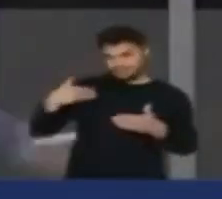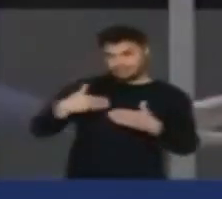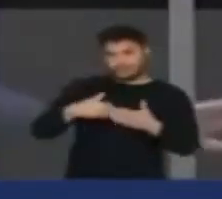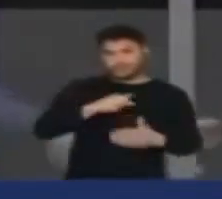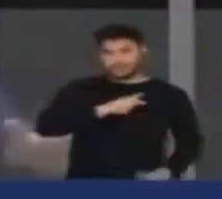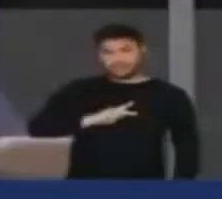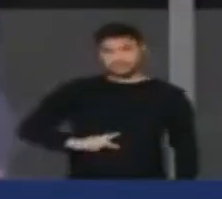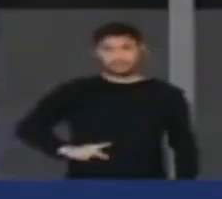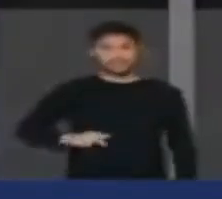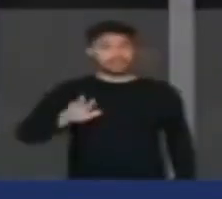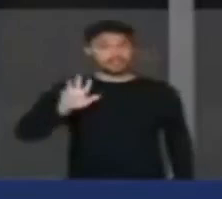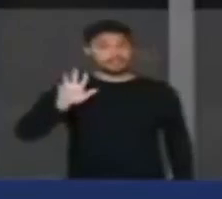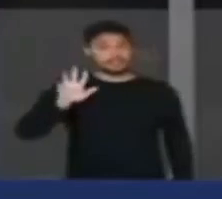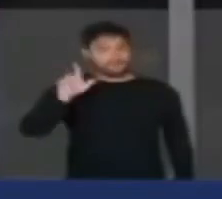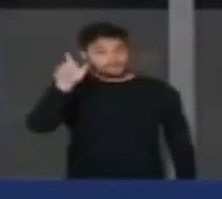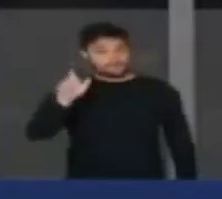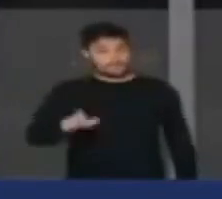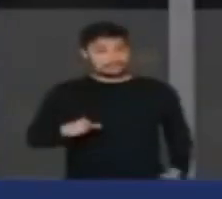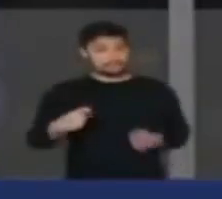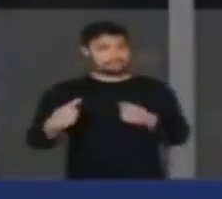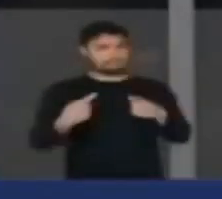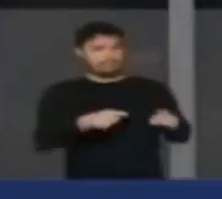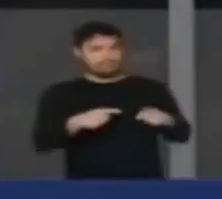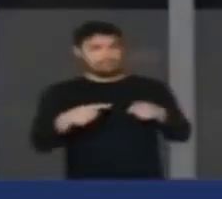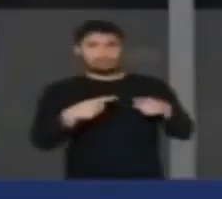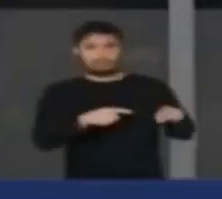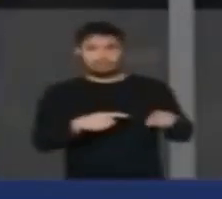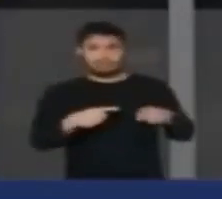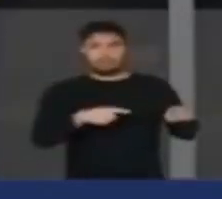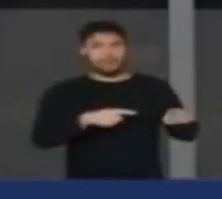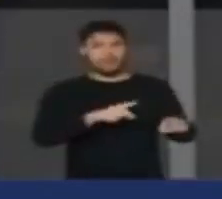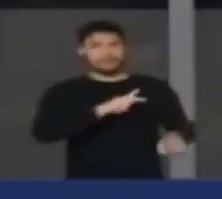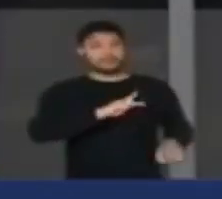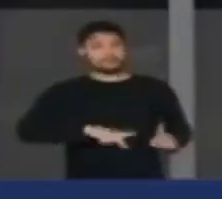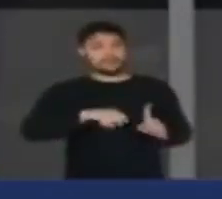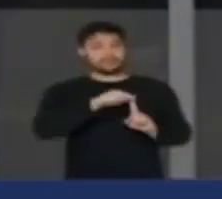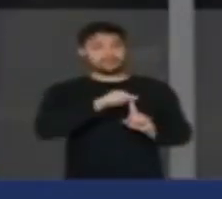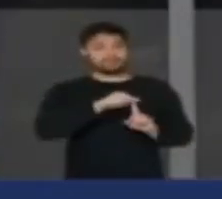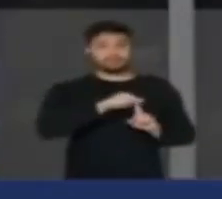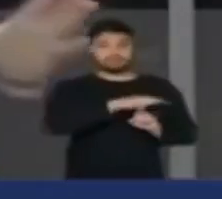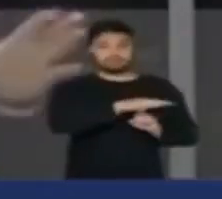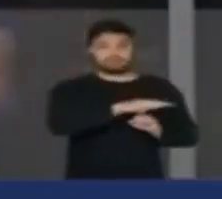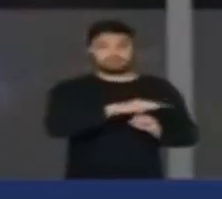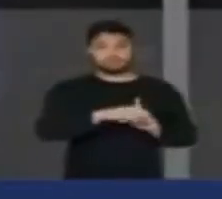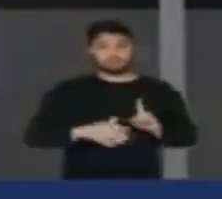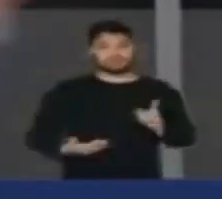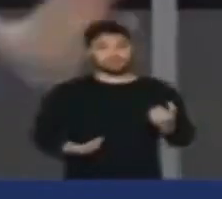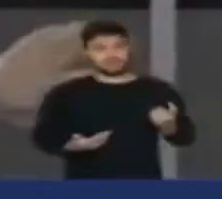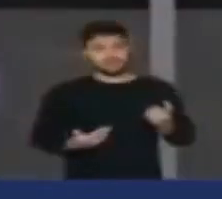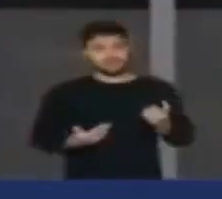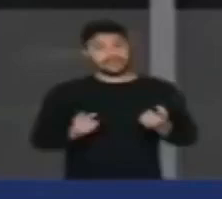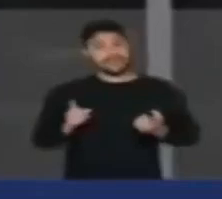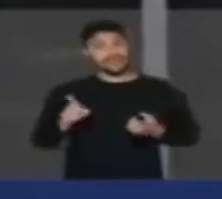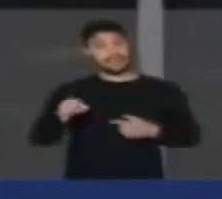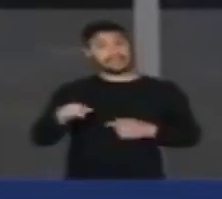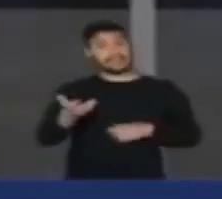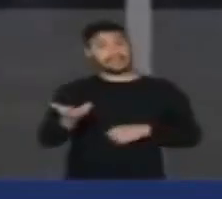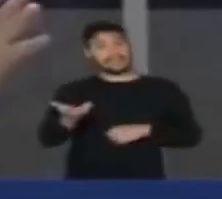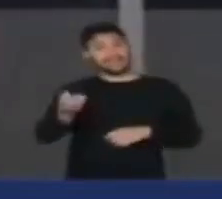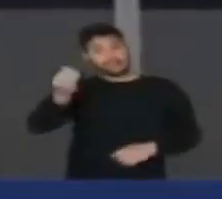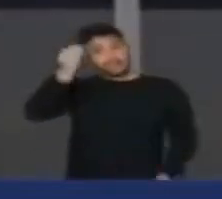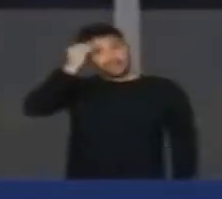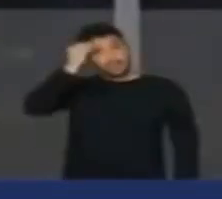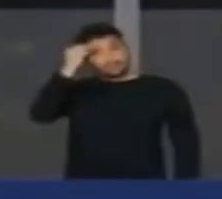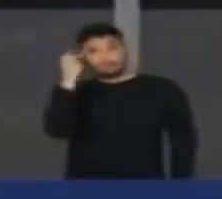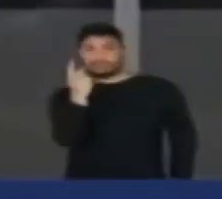ataca dioturnamente o presidente do Banco Central como forma e querendo culpar ele